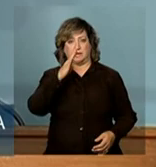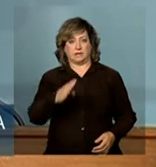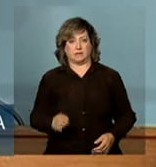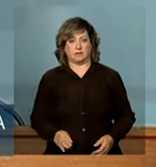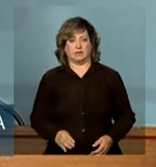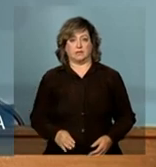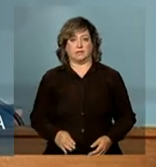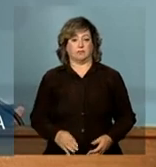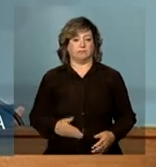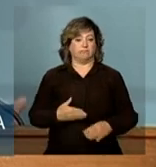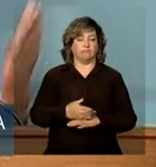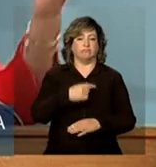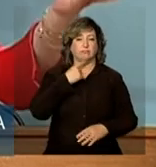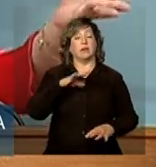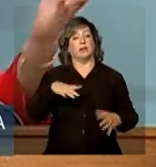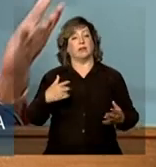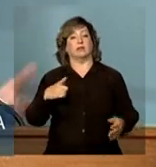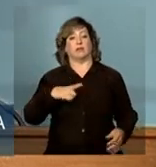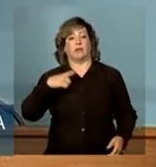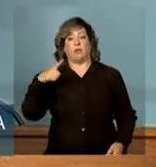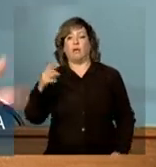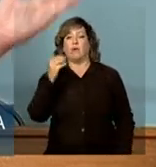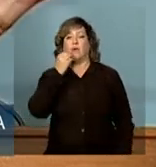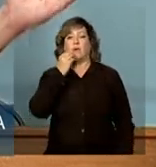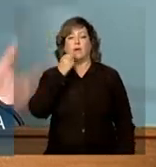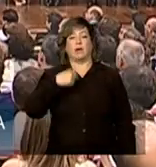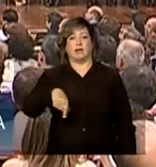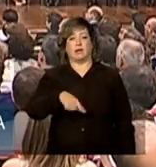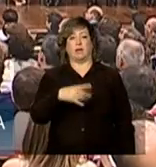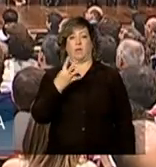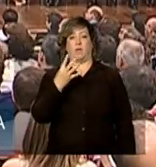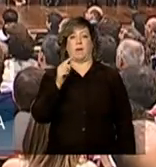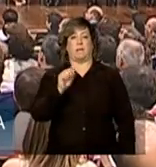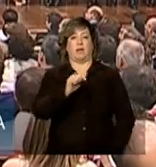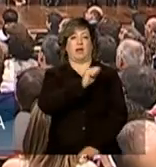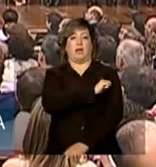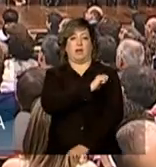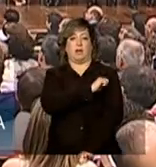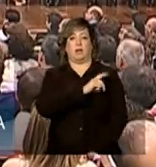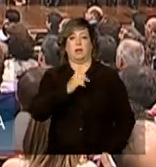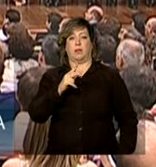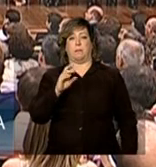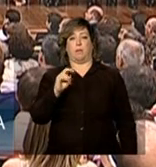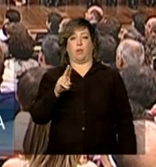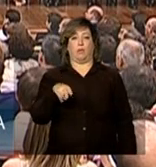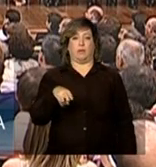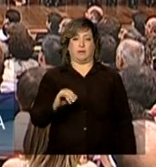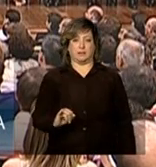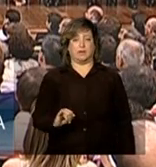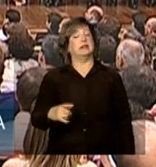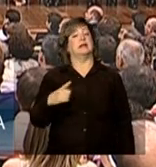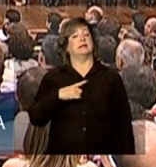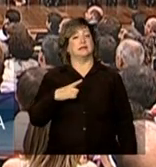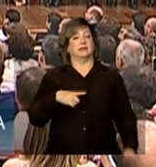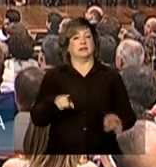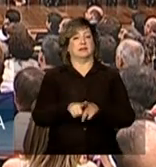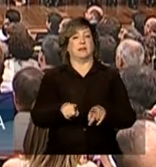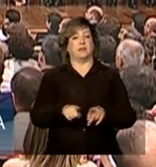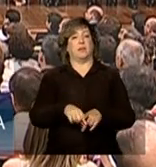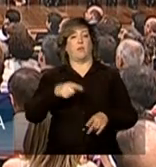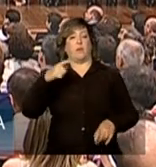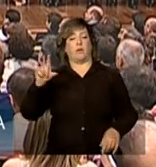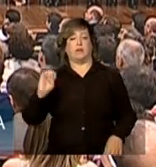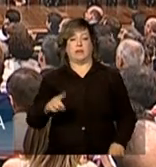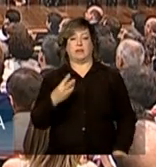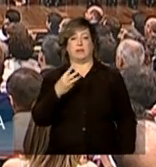classificou. Então, você tem outra oportunidade, que são esses 4 mil alunos do ProUni. E tem também uma outra, que são os 3